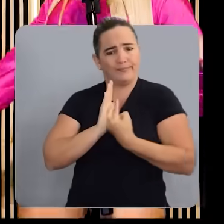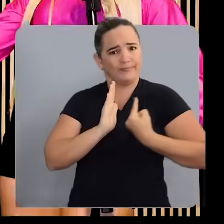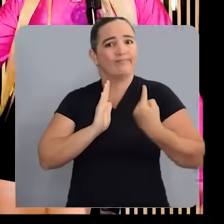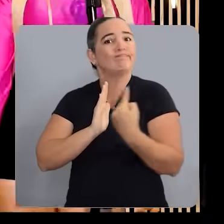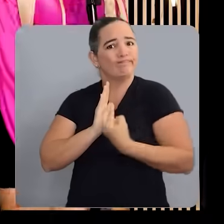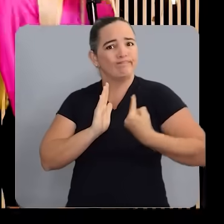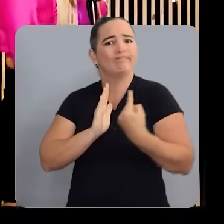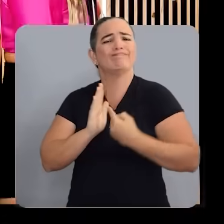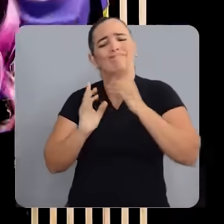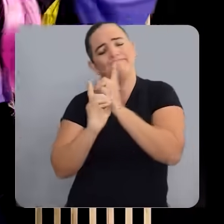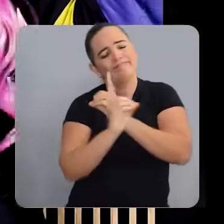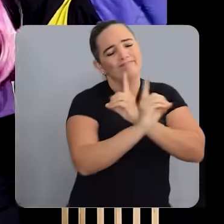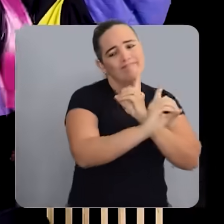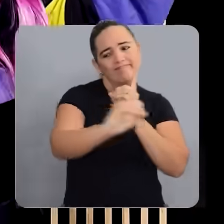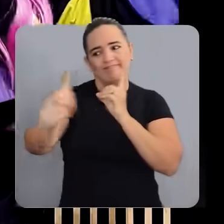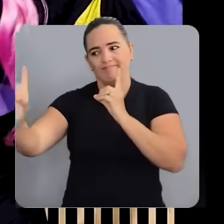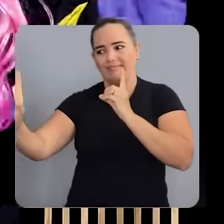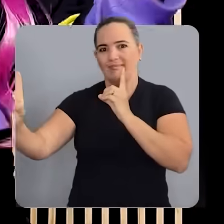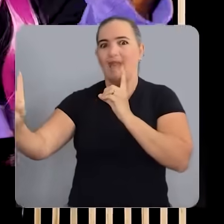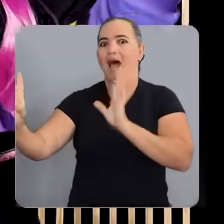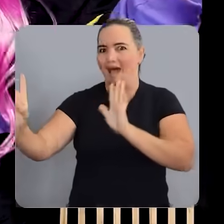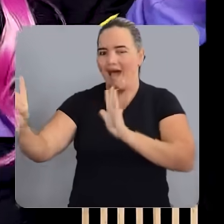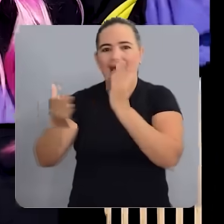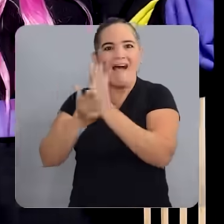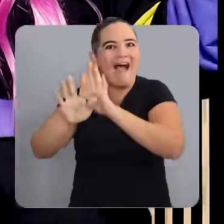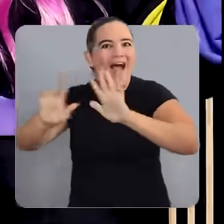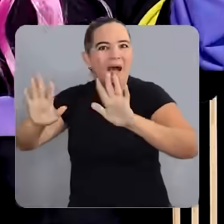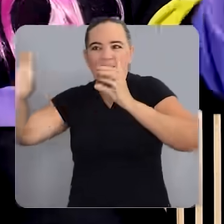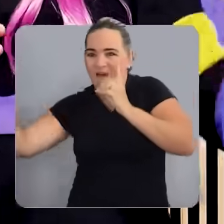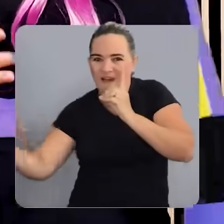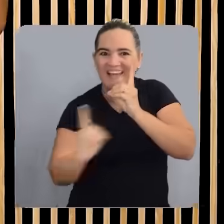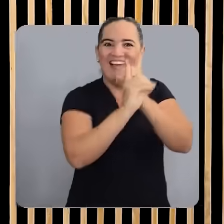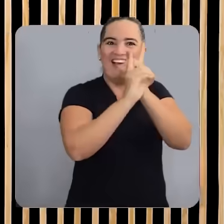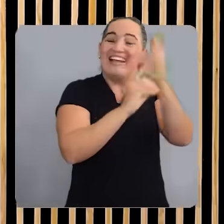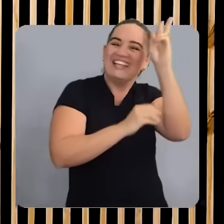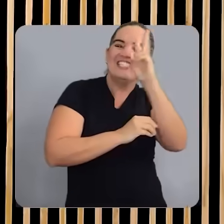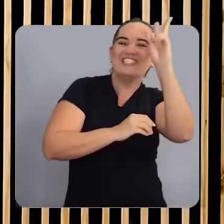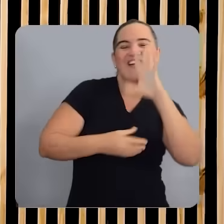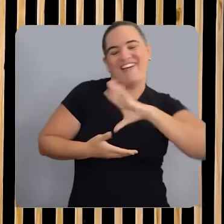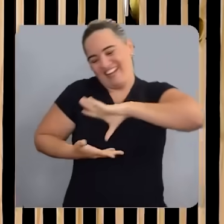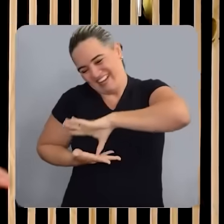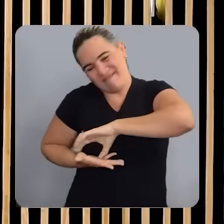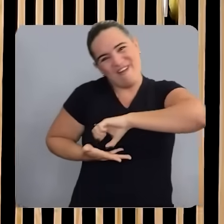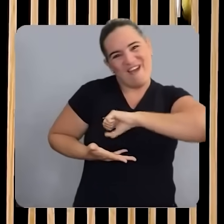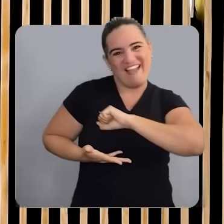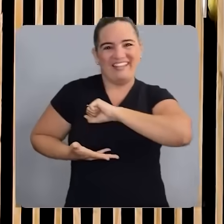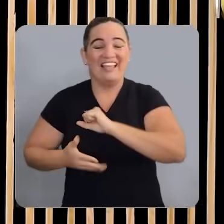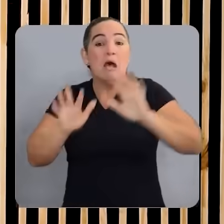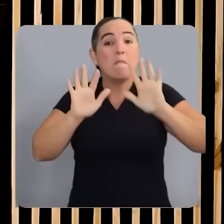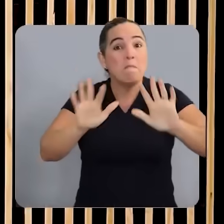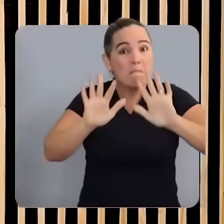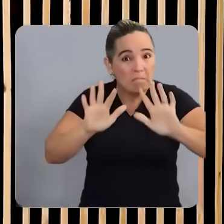se afastou um tempo, mas em um tempo acabou. História de amor, história de amor. Ainda